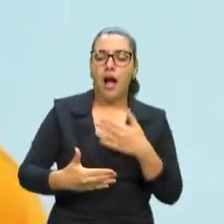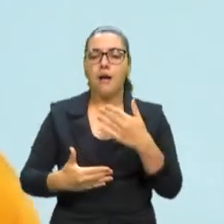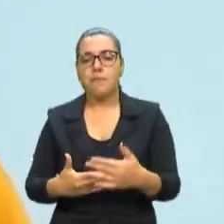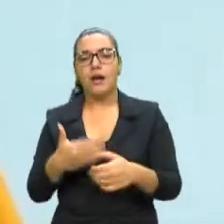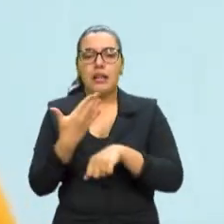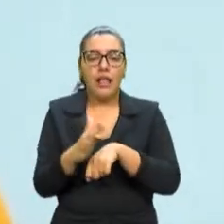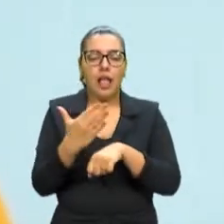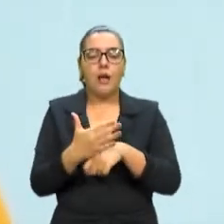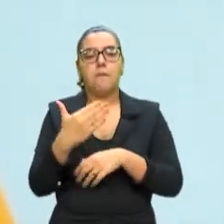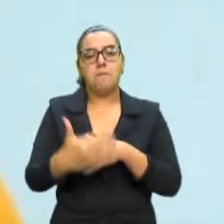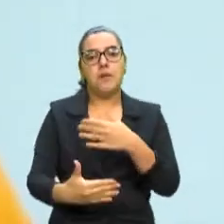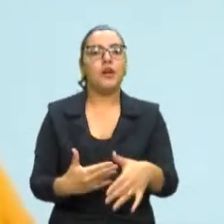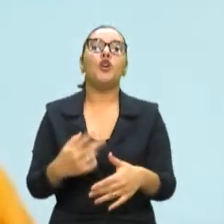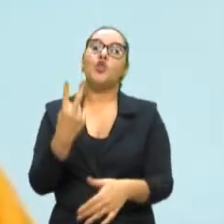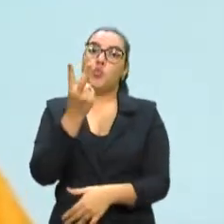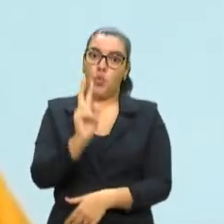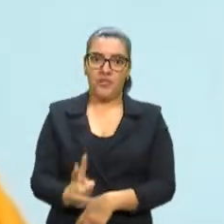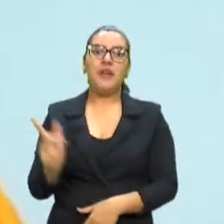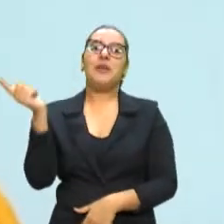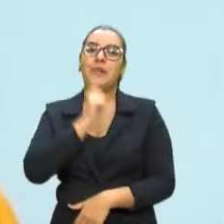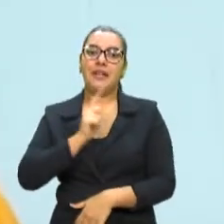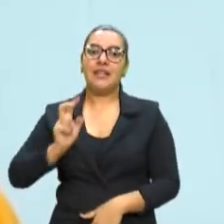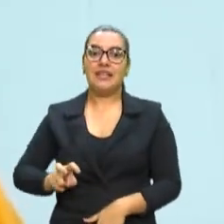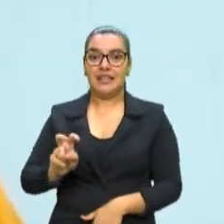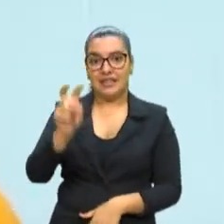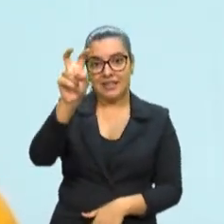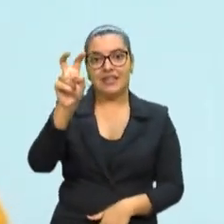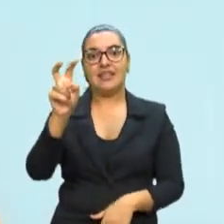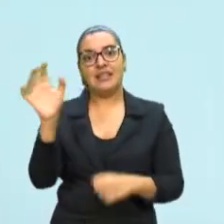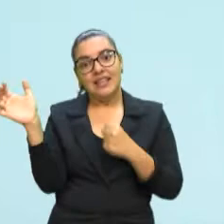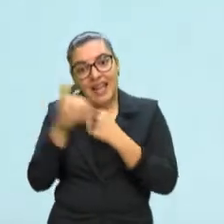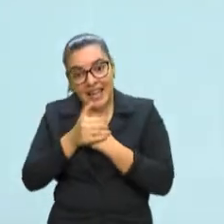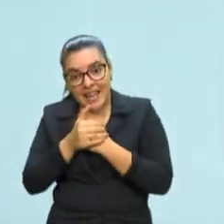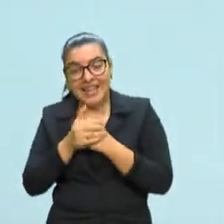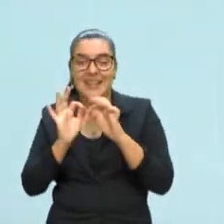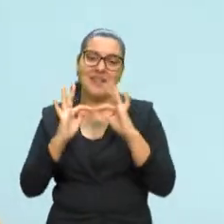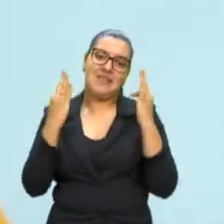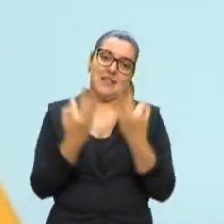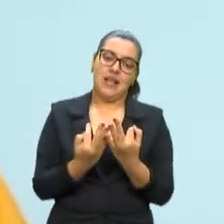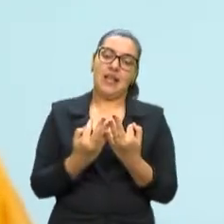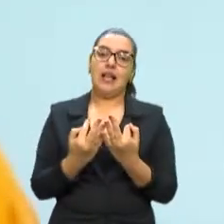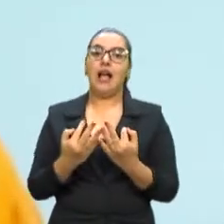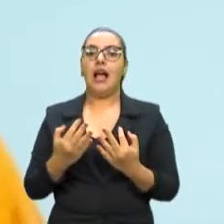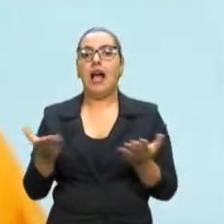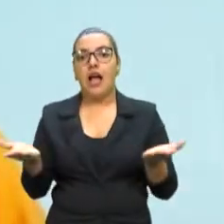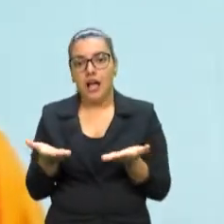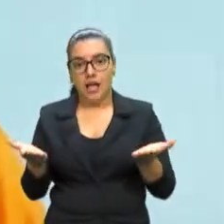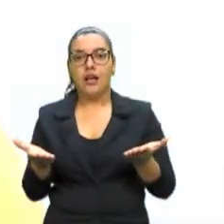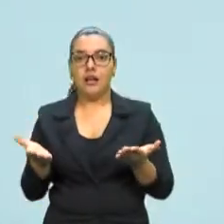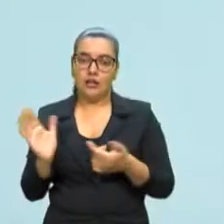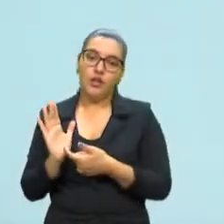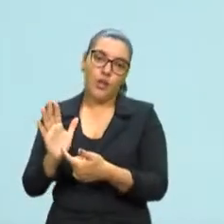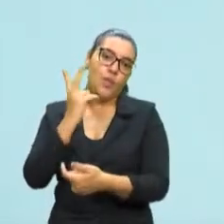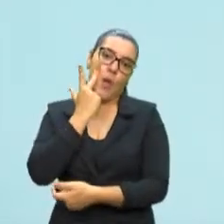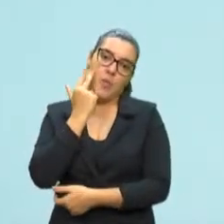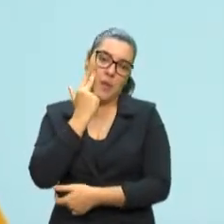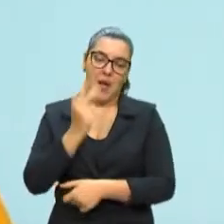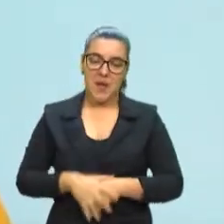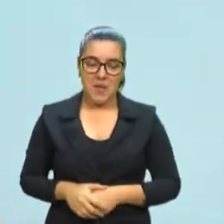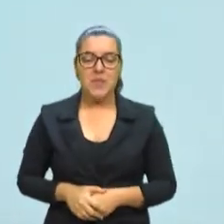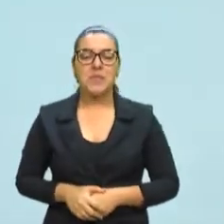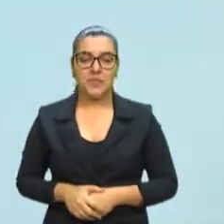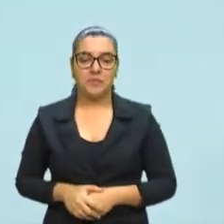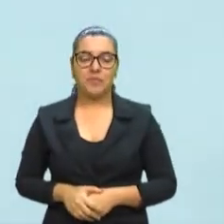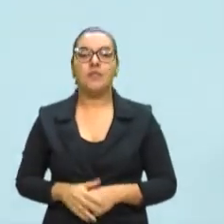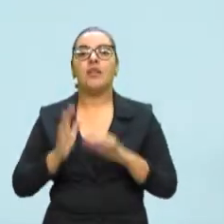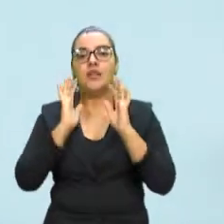consegui duas vezes subir escada. Uma primeira vez escondido da família e outra vez eu fui normal. Já